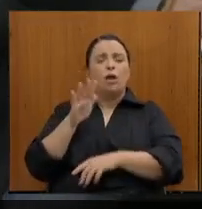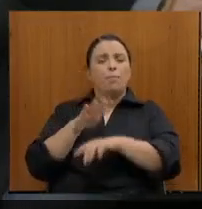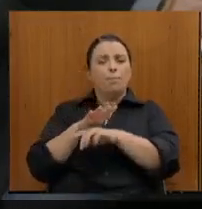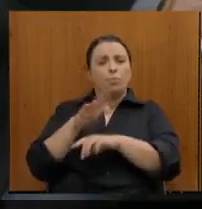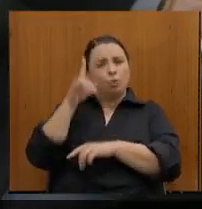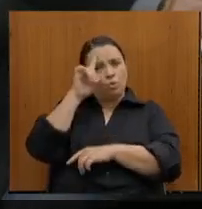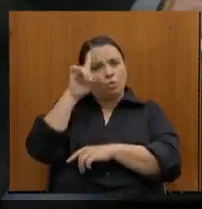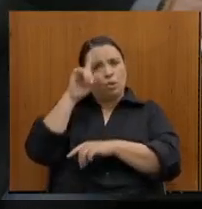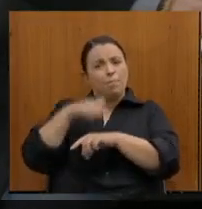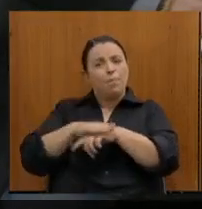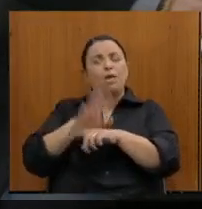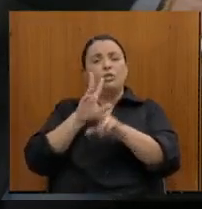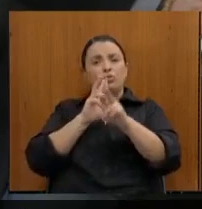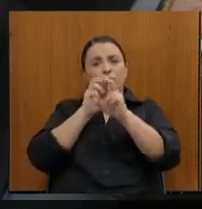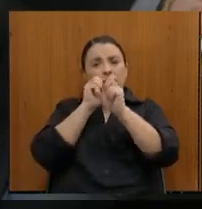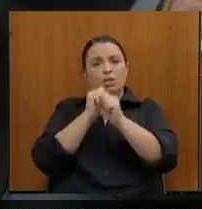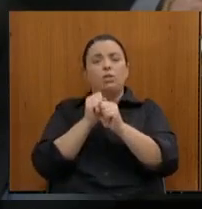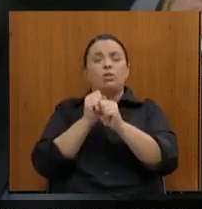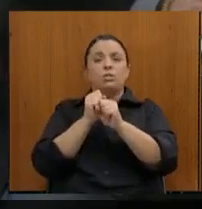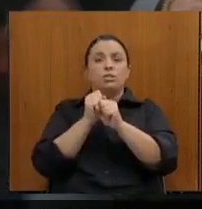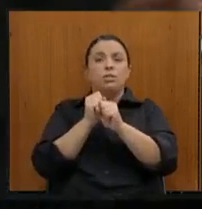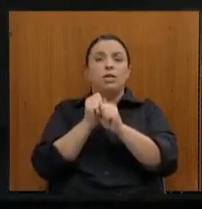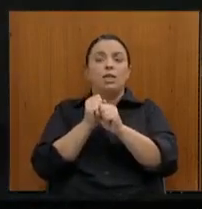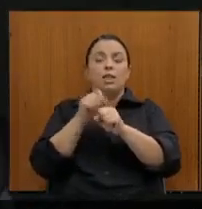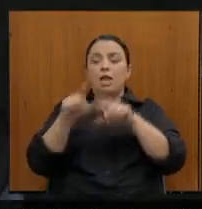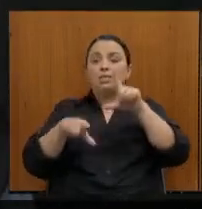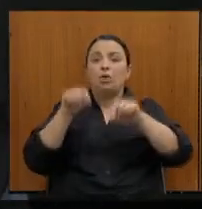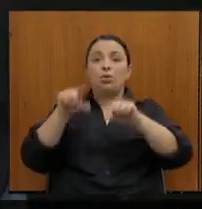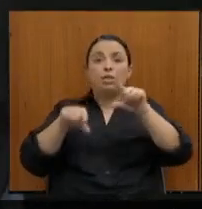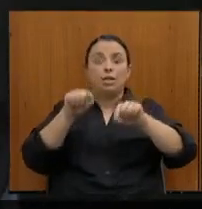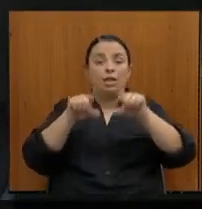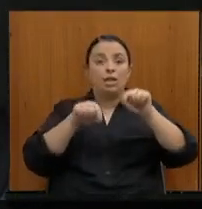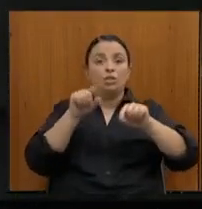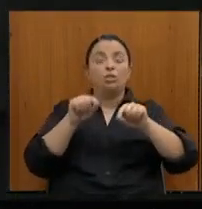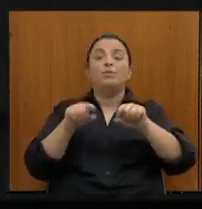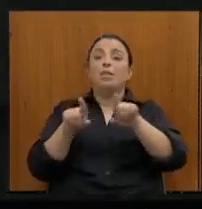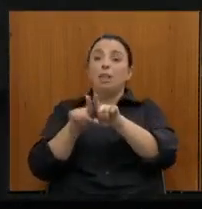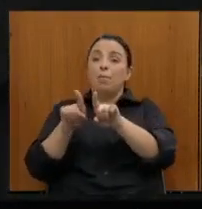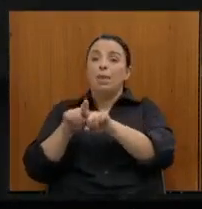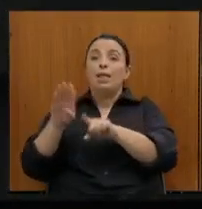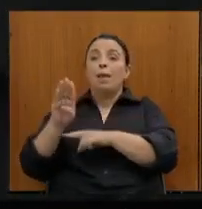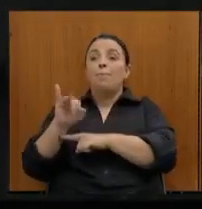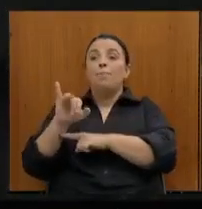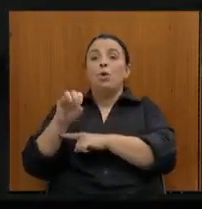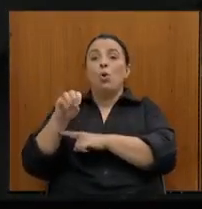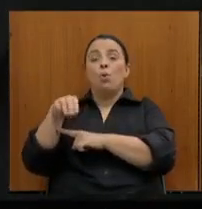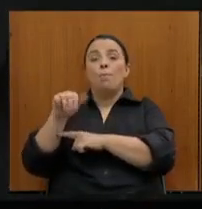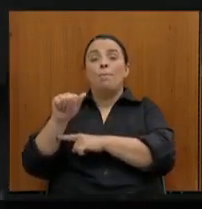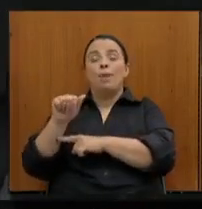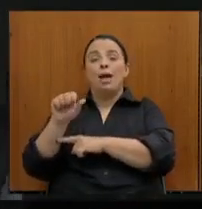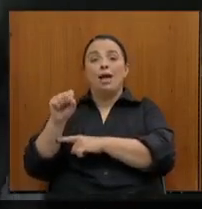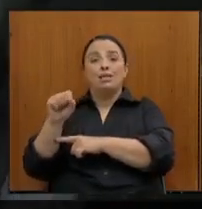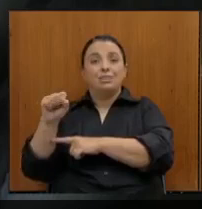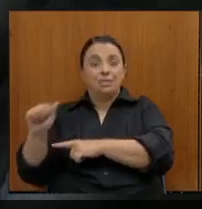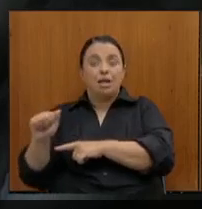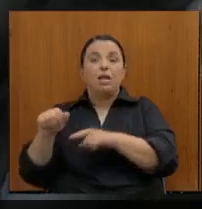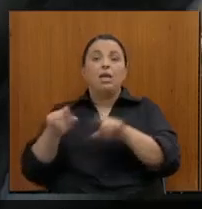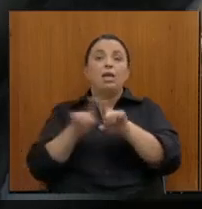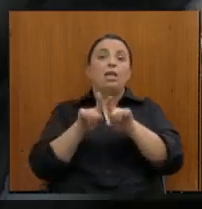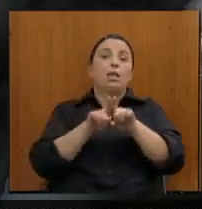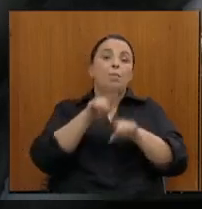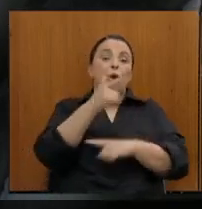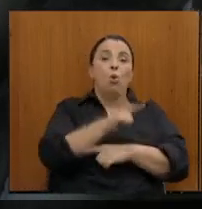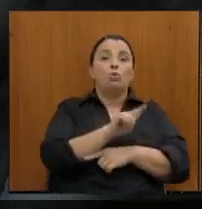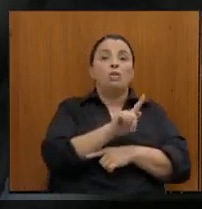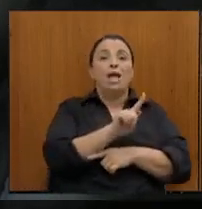mais vigorosos alternativas de aproveitamento da biomassa e dos gases de simples como